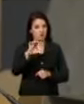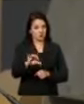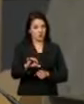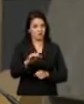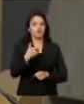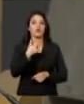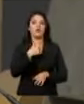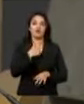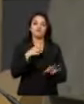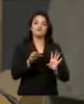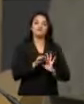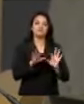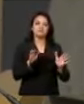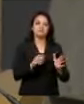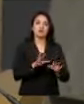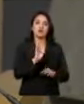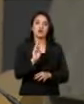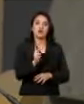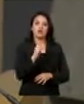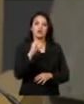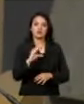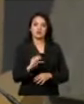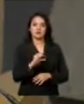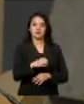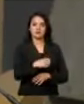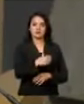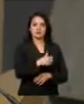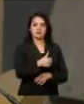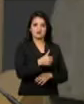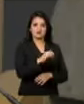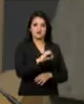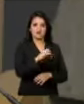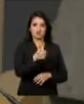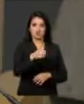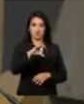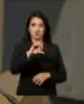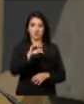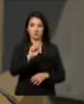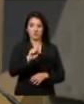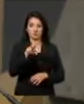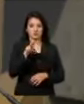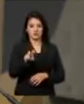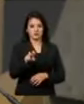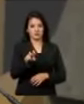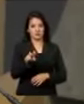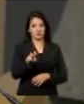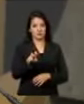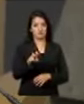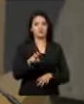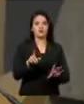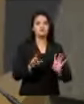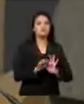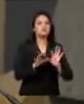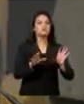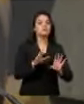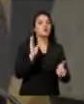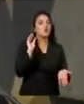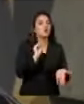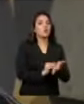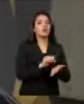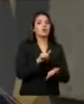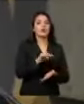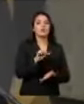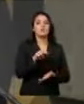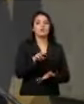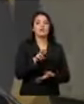no habeas 101.985, liminar para afastar a